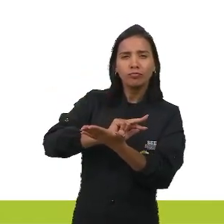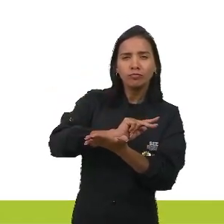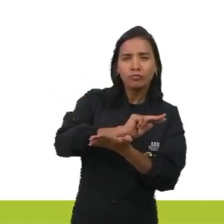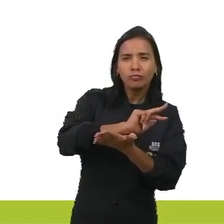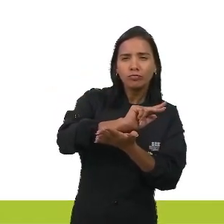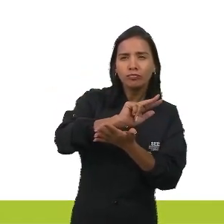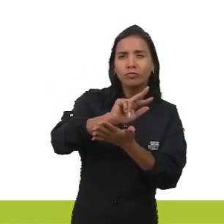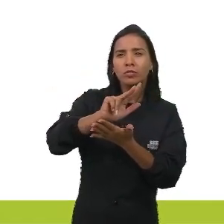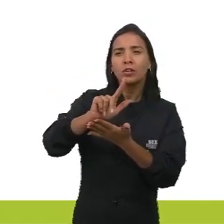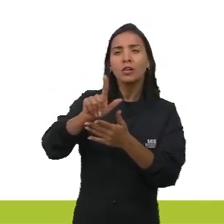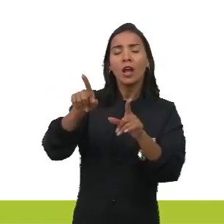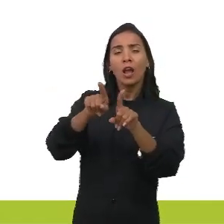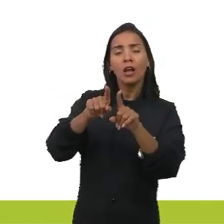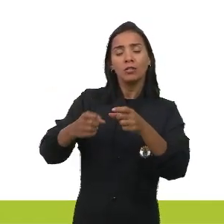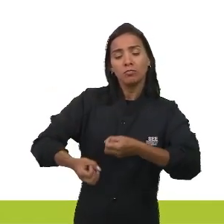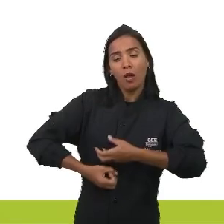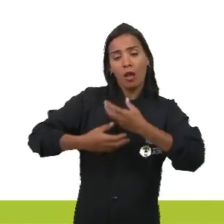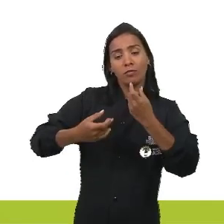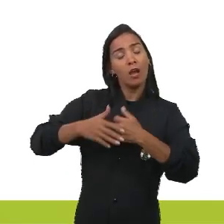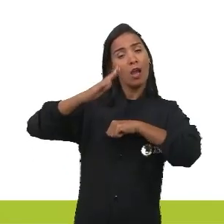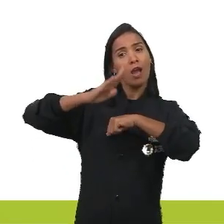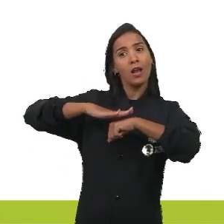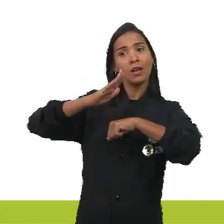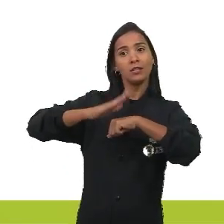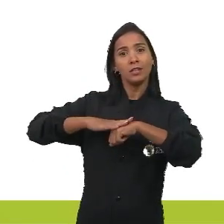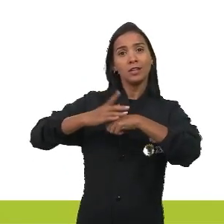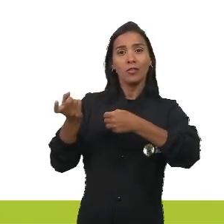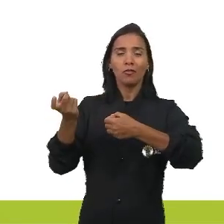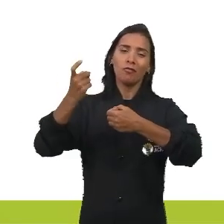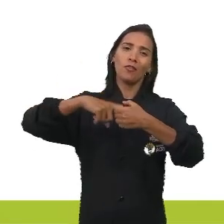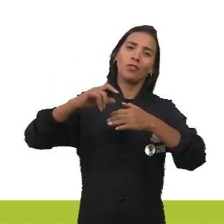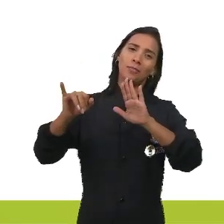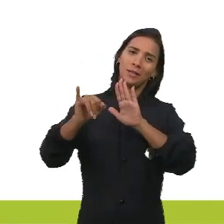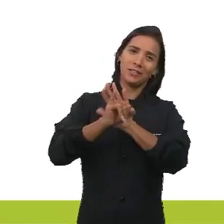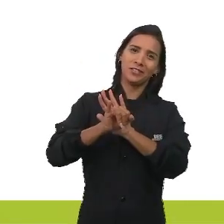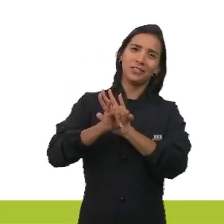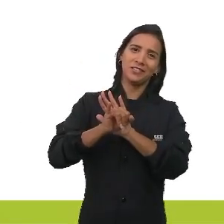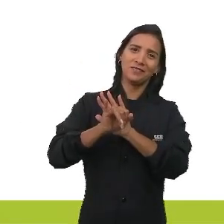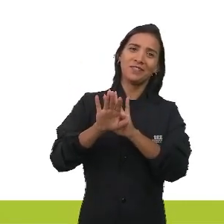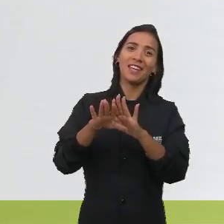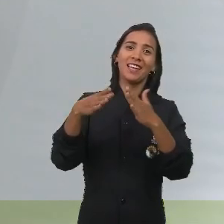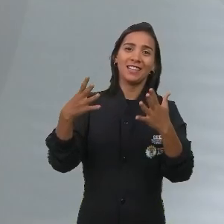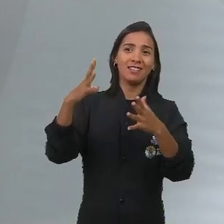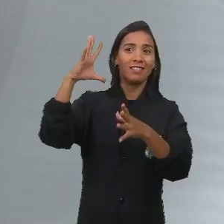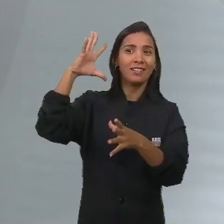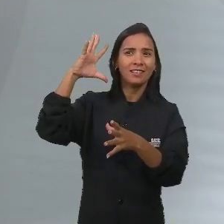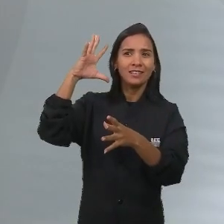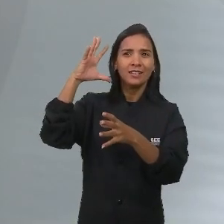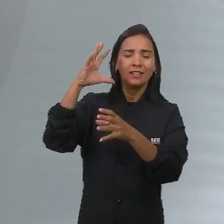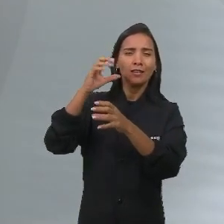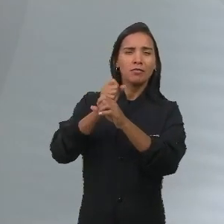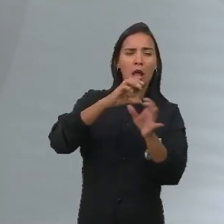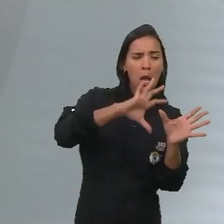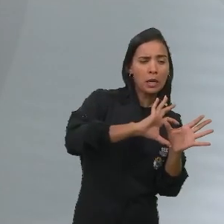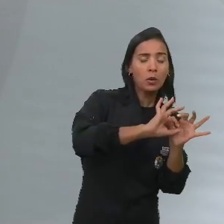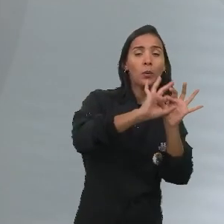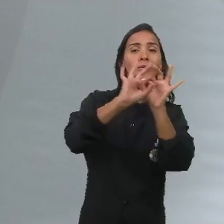a expressão do ser e esse ser volta aqui para a identidade. Então, só para